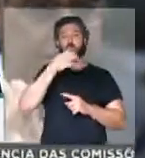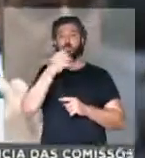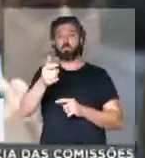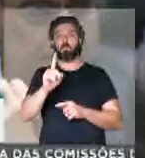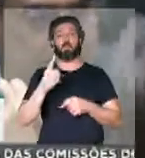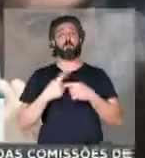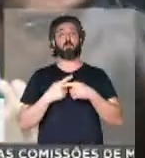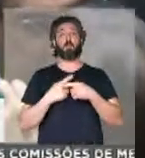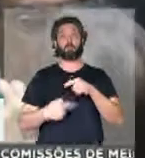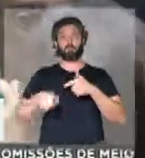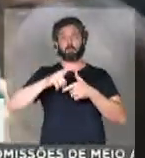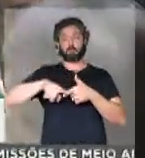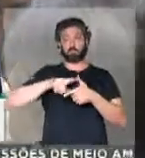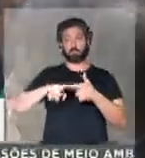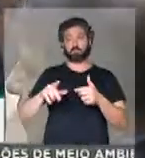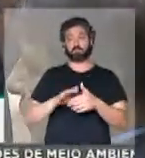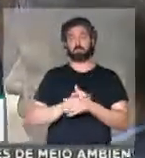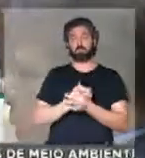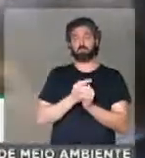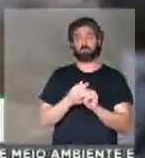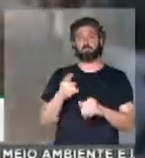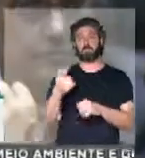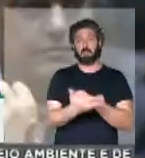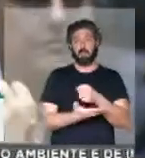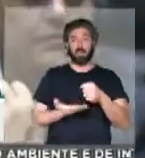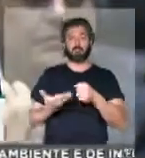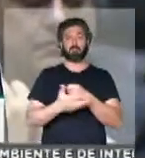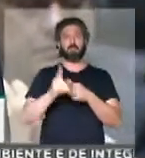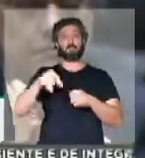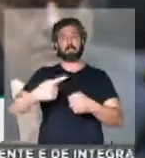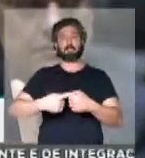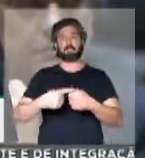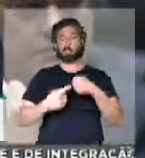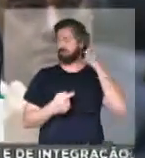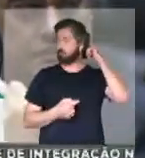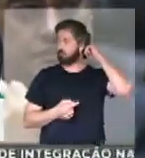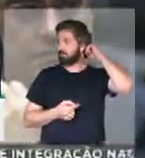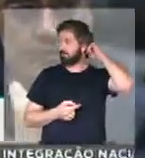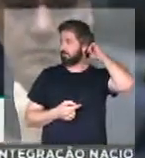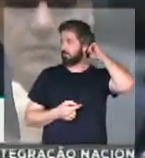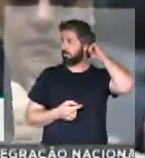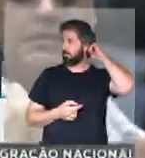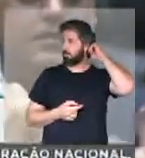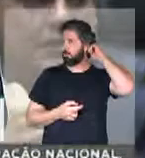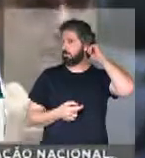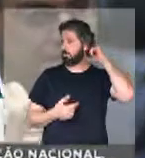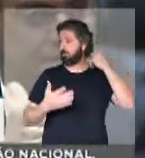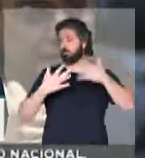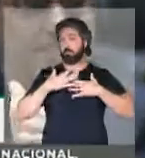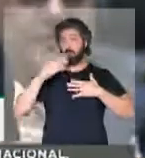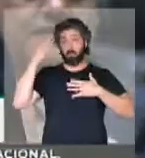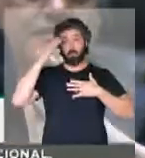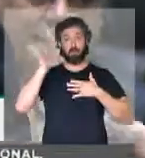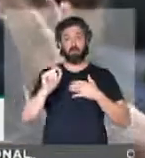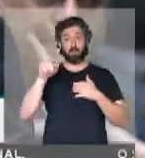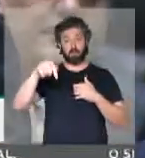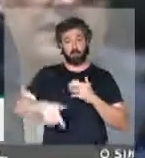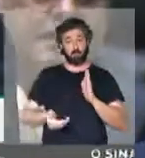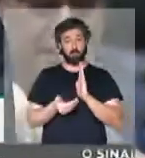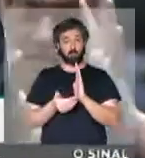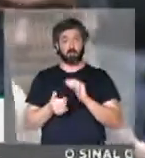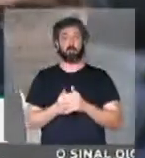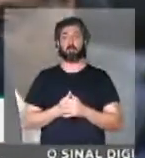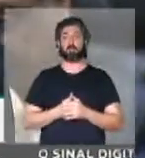distribuído, já que os problemas estão na base que é os municípios. Isso tudo me faz entender que esta